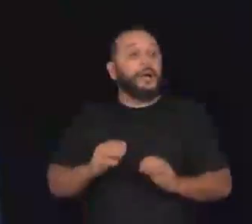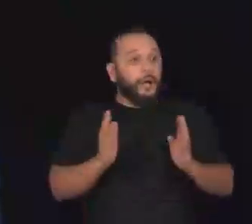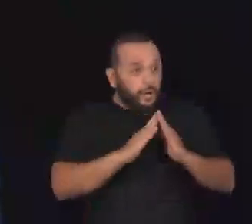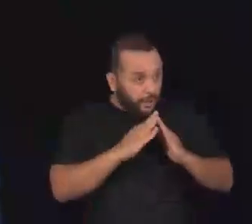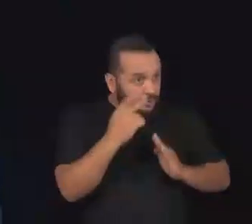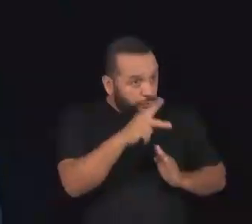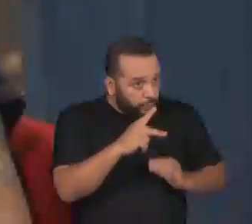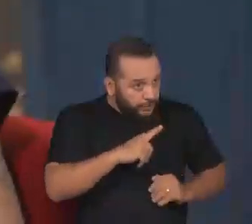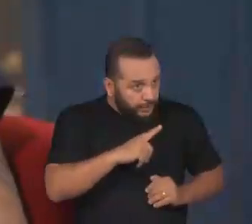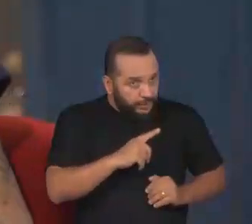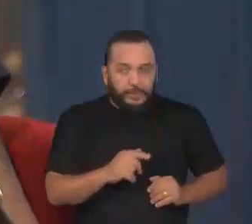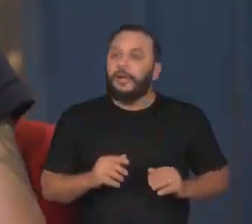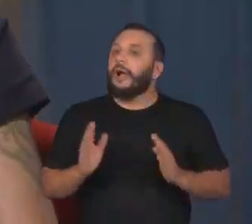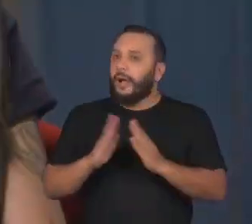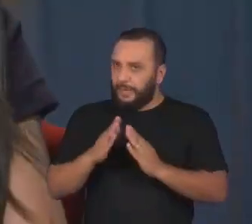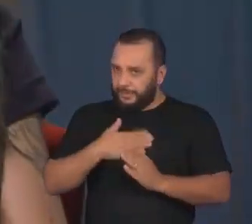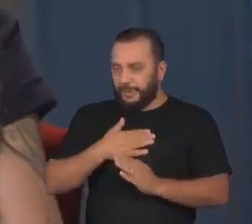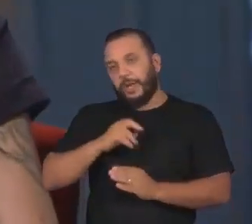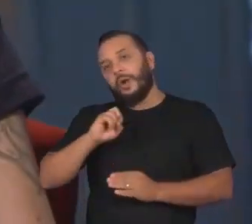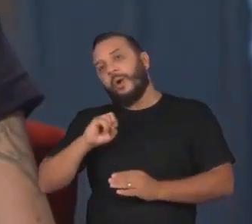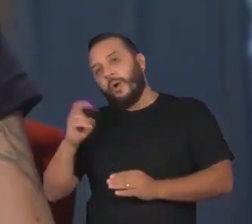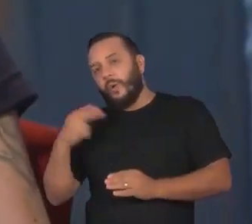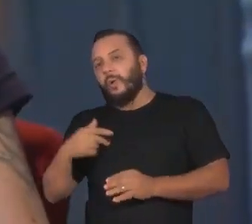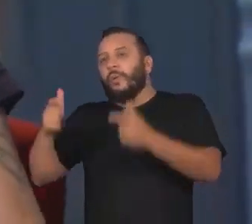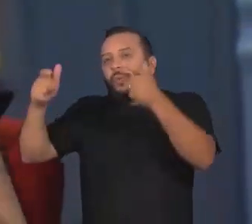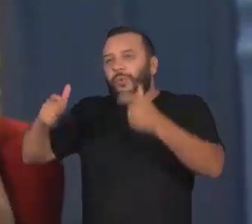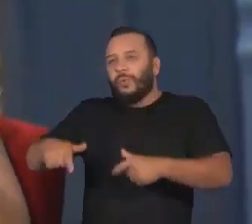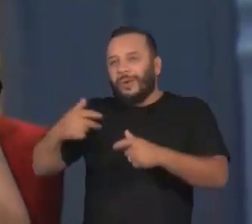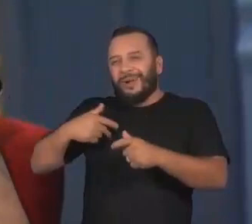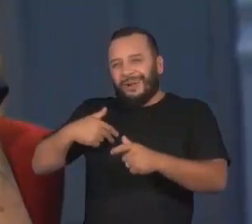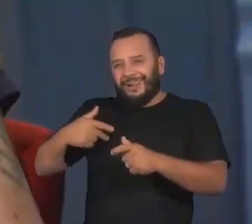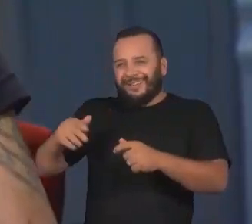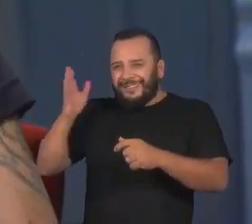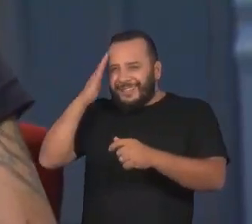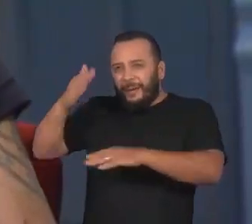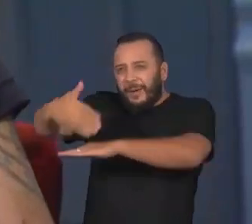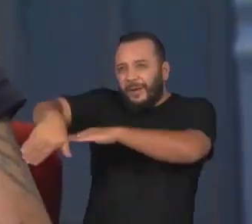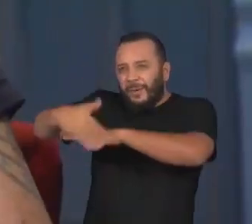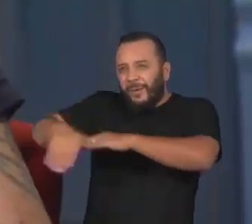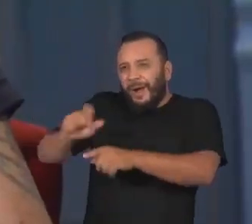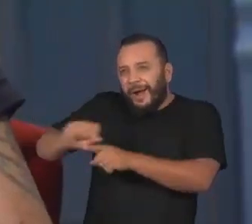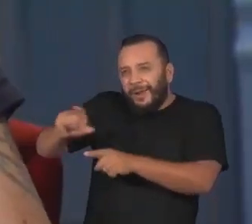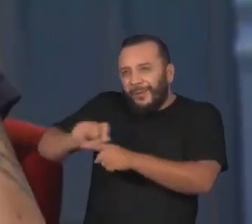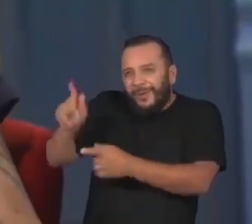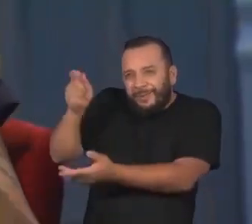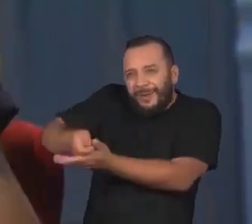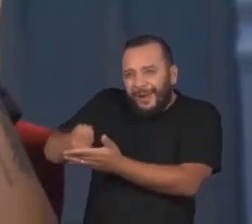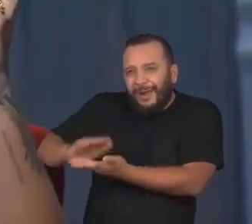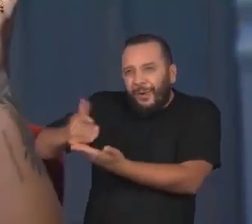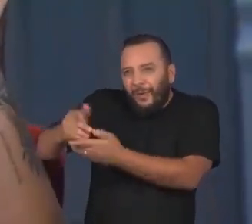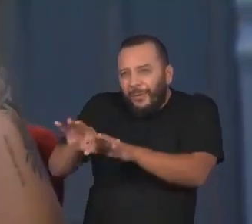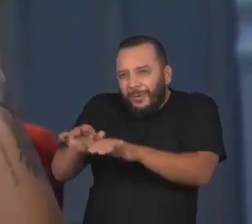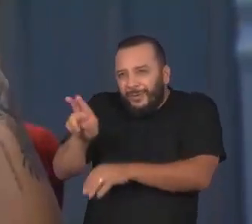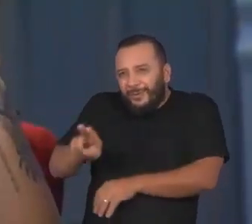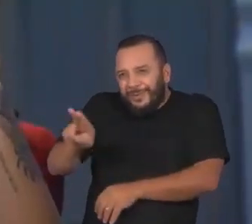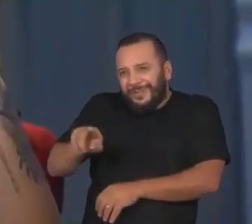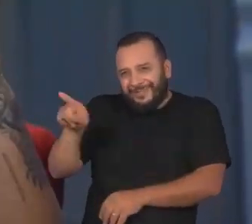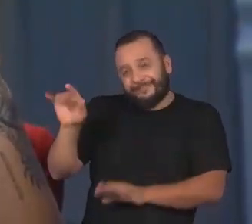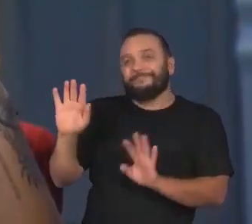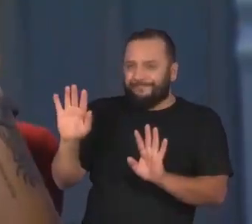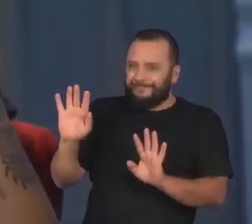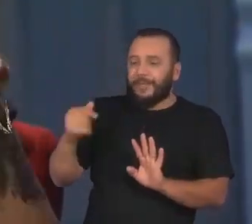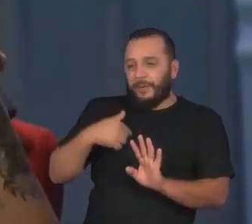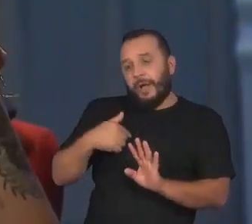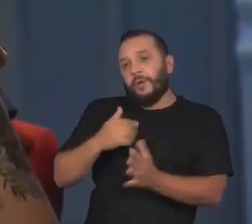House mesmo ou na minha casa ou l housee que eu tinha dois irmãos então a gente ficava ali disputando E aí naquela época eu comecei a assistir